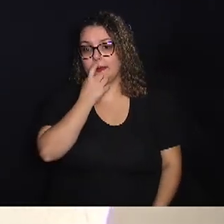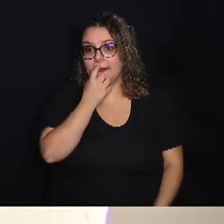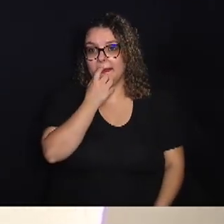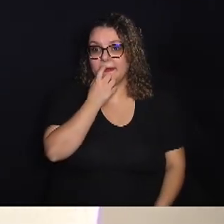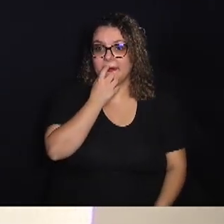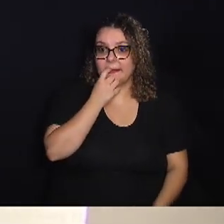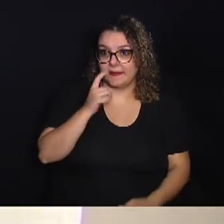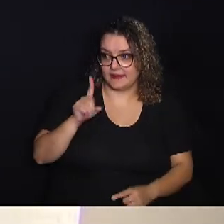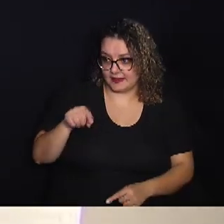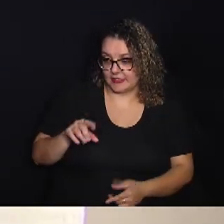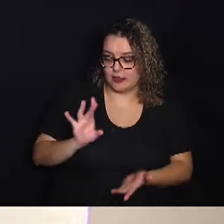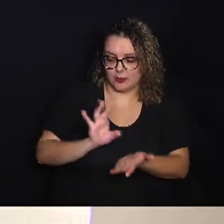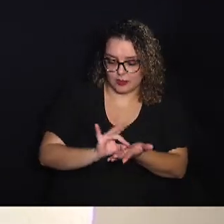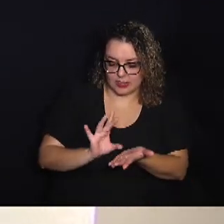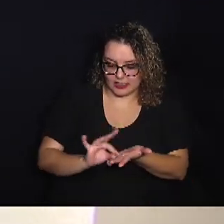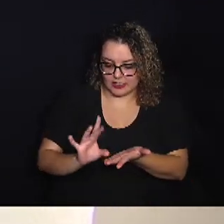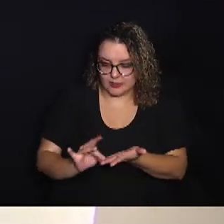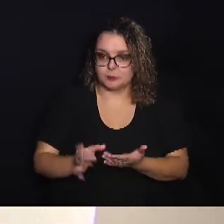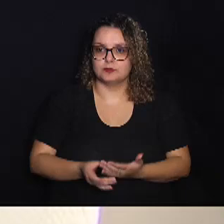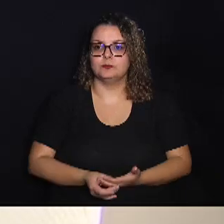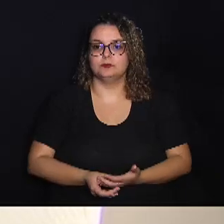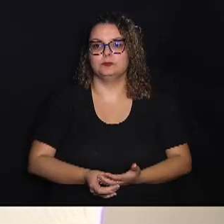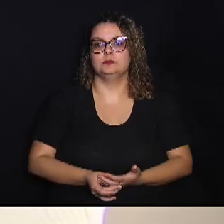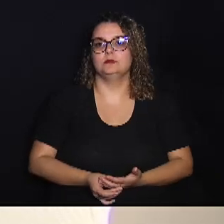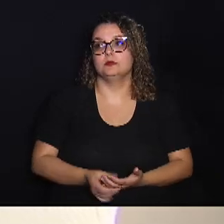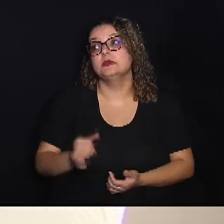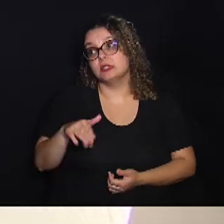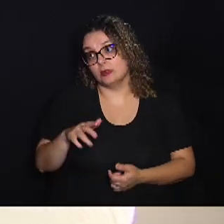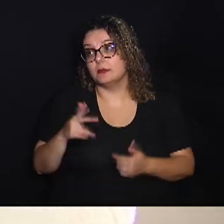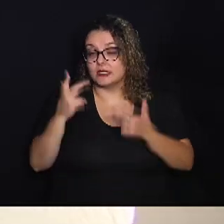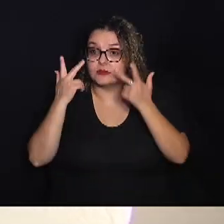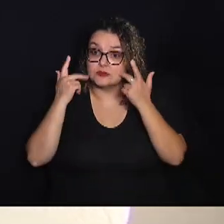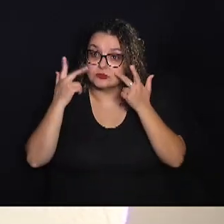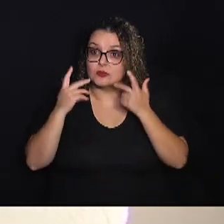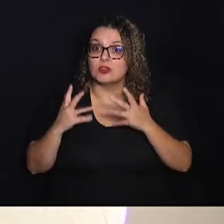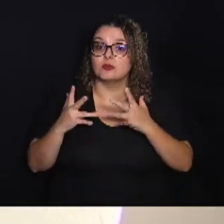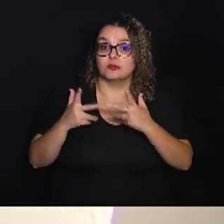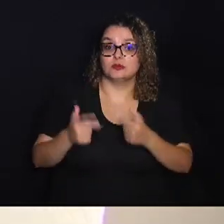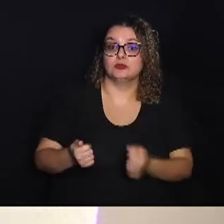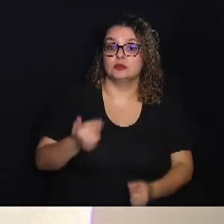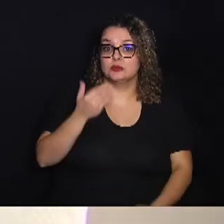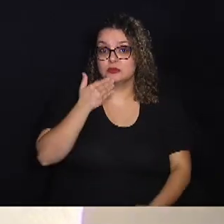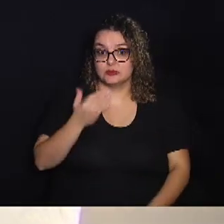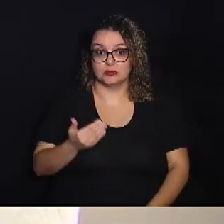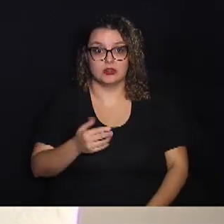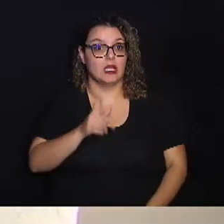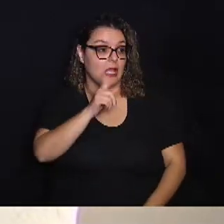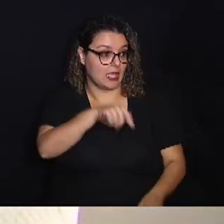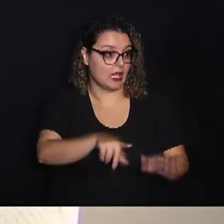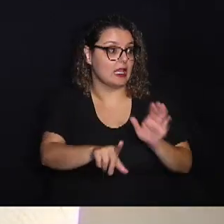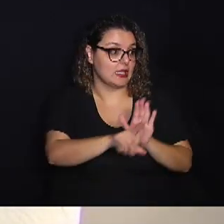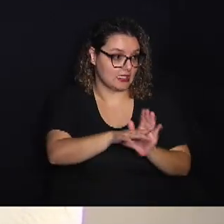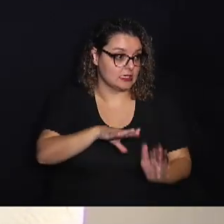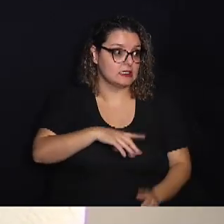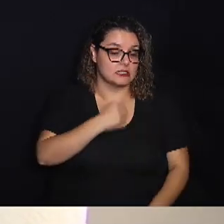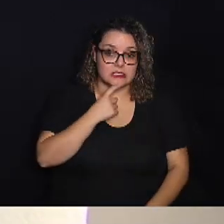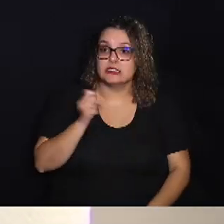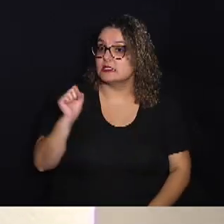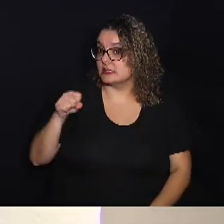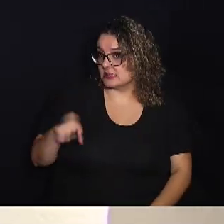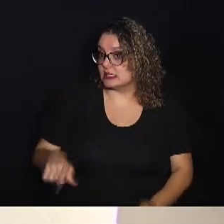cardápio, né? É o mais comum, né? Onde todos pedem. É lei, né? Na cidade de Campinas. Sim, é